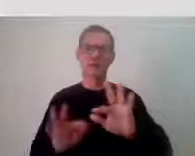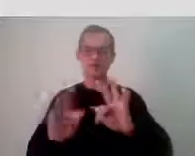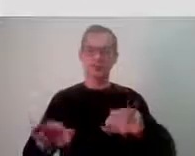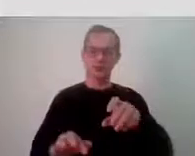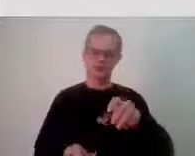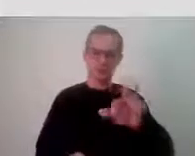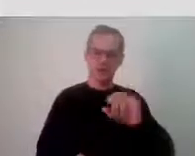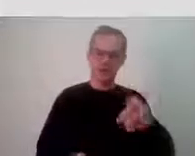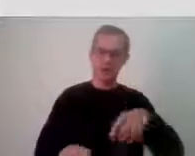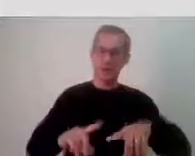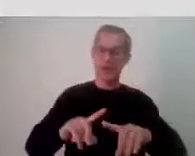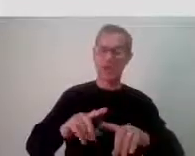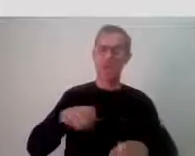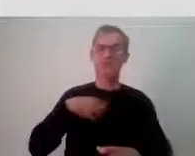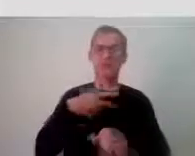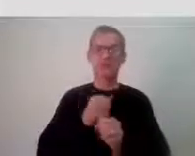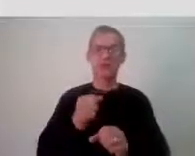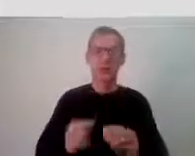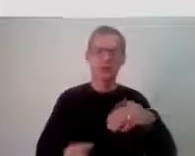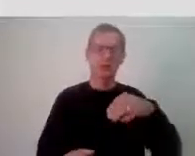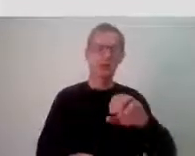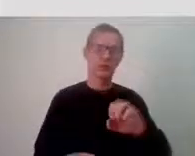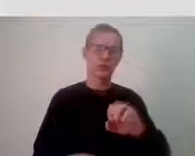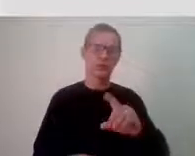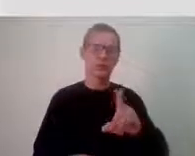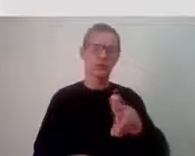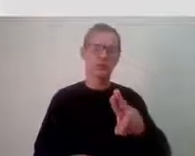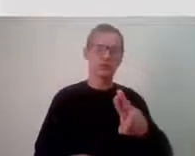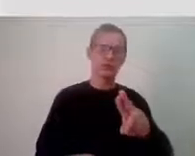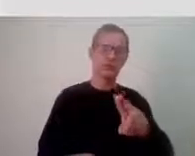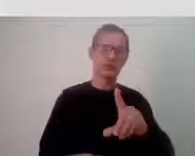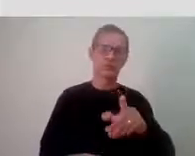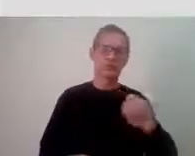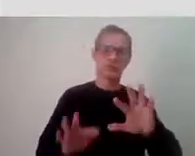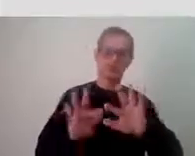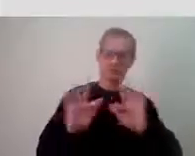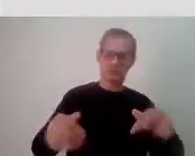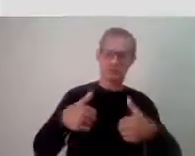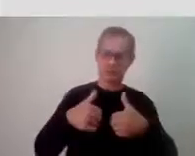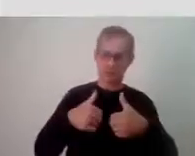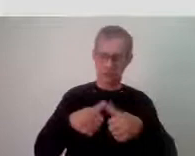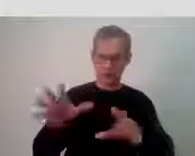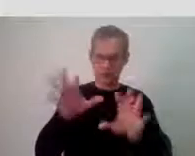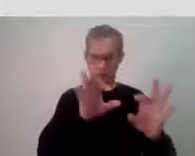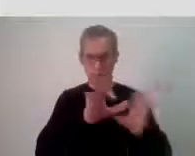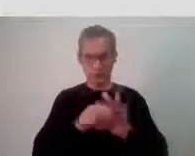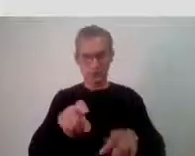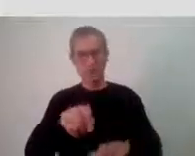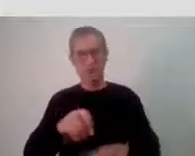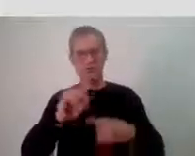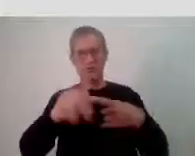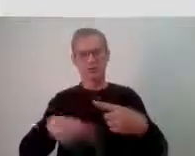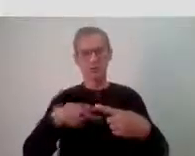o módulo dessa função. Ó, fazendo essa integral de x ao